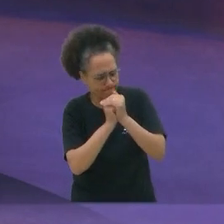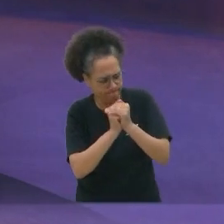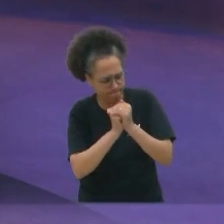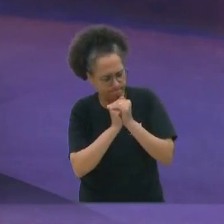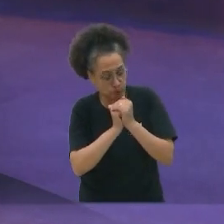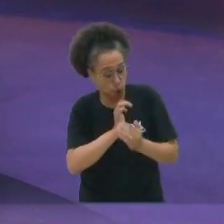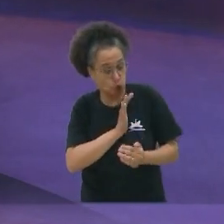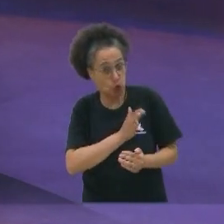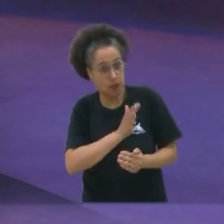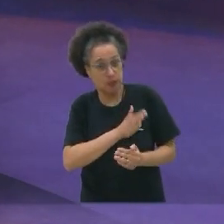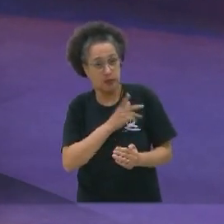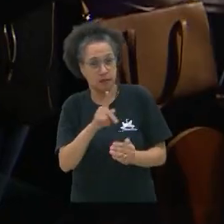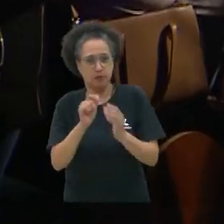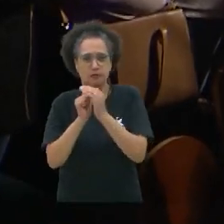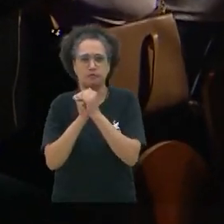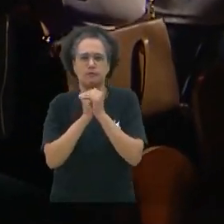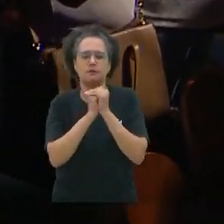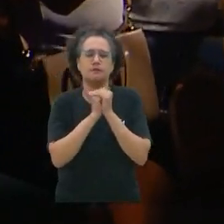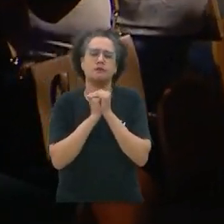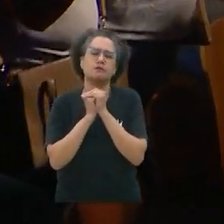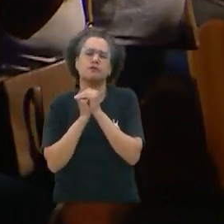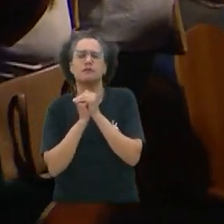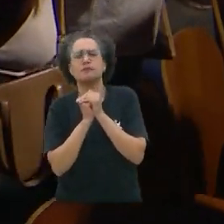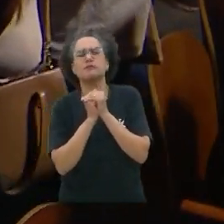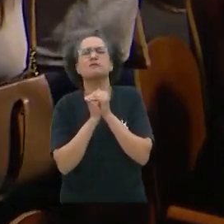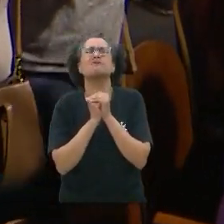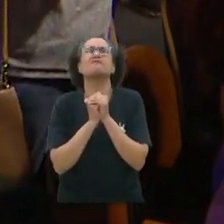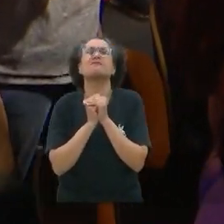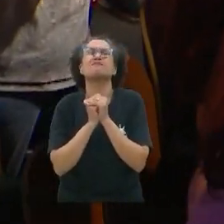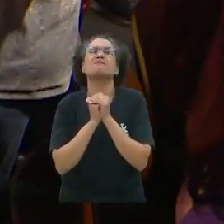Eu adorarei.